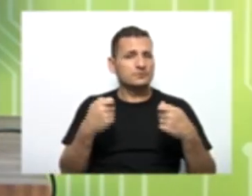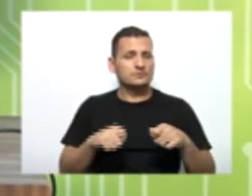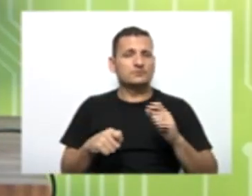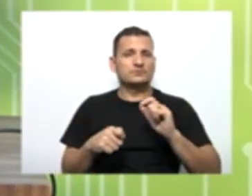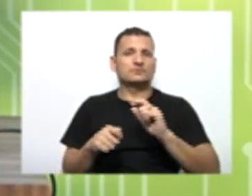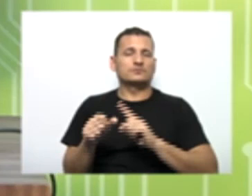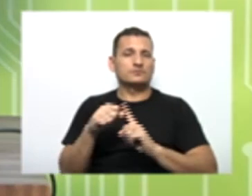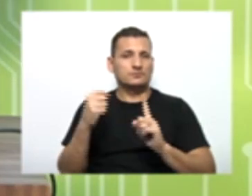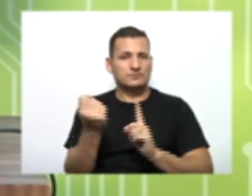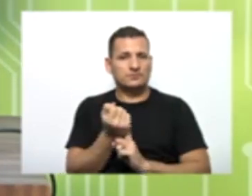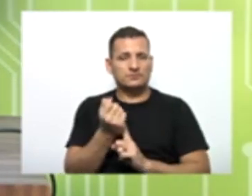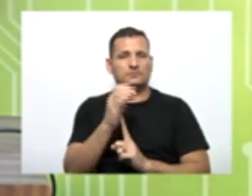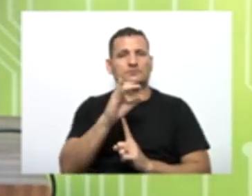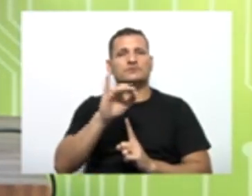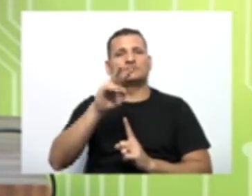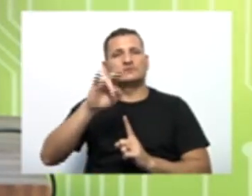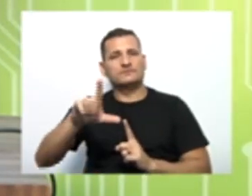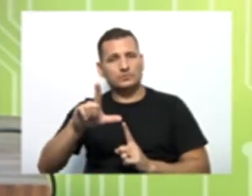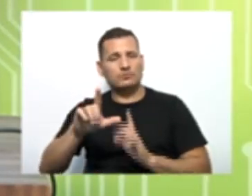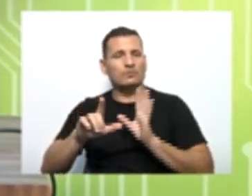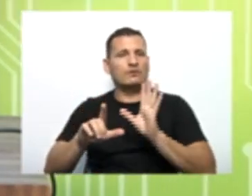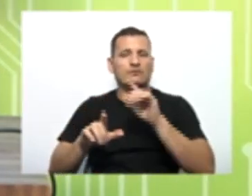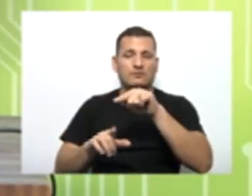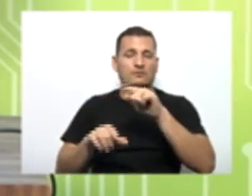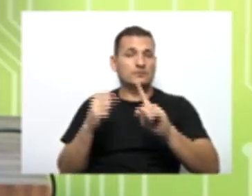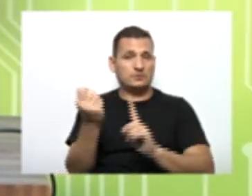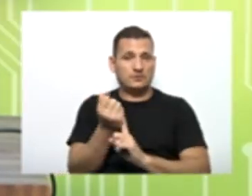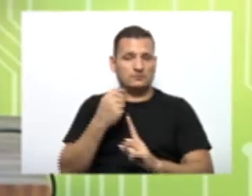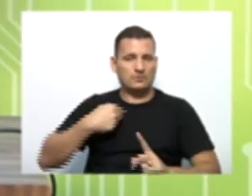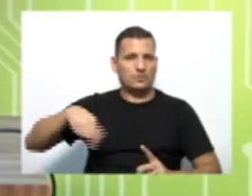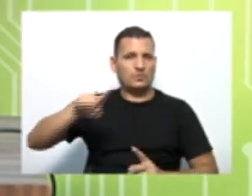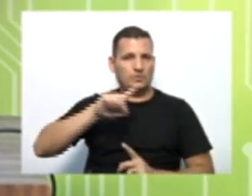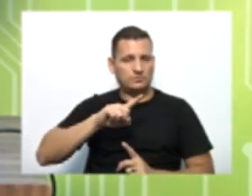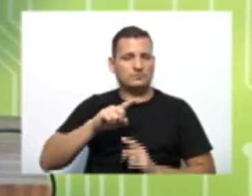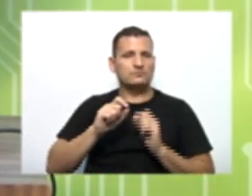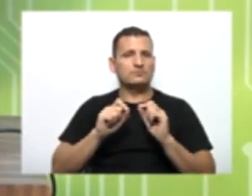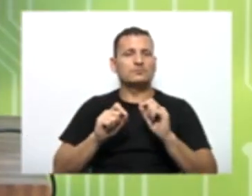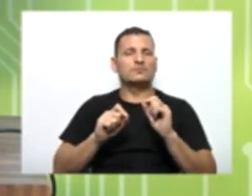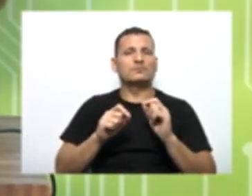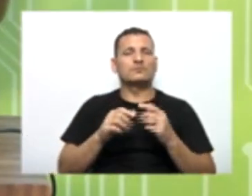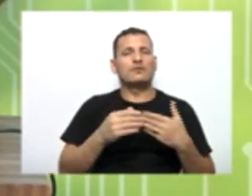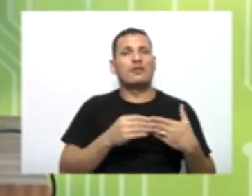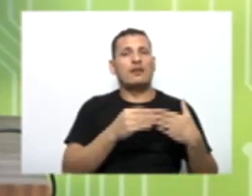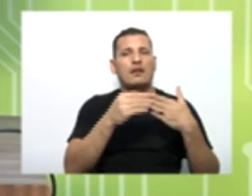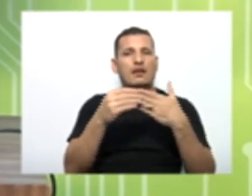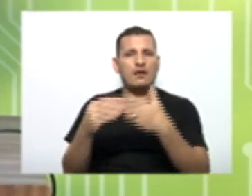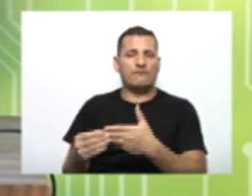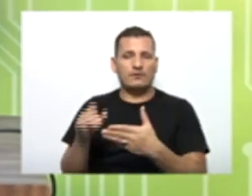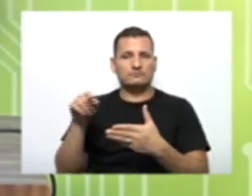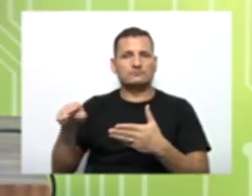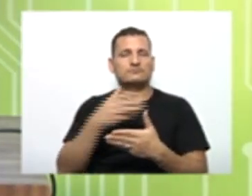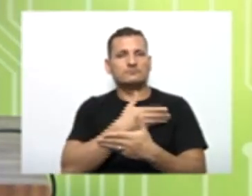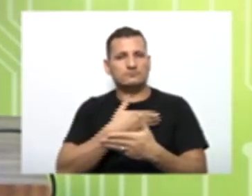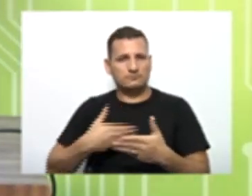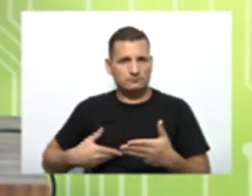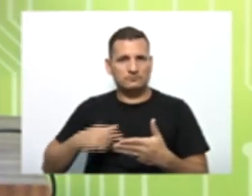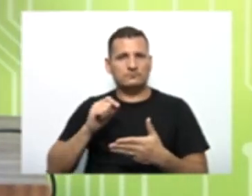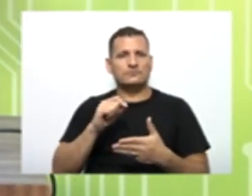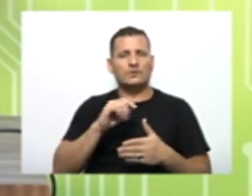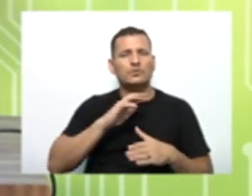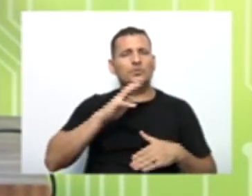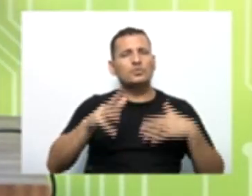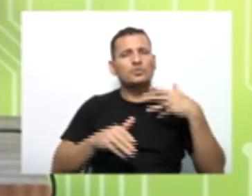dentro da definição grega, é um país formado por idiotas. Então, não sejamos idiotas e vamos participar da vida pública, da vida